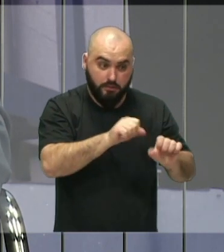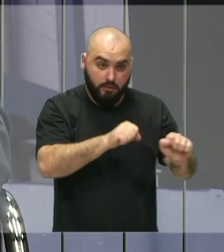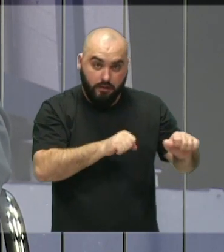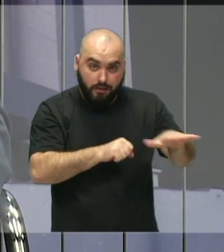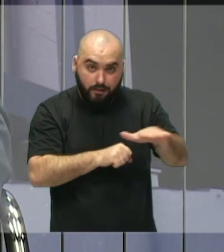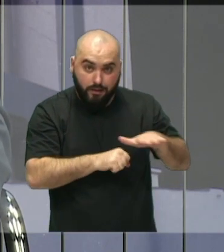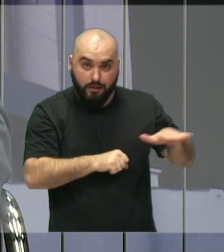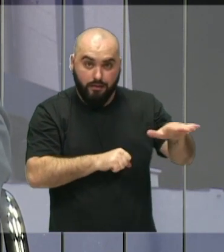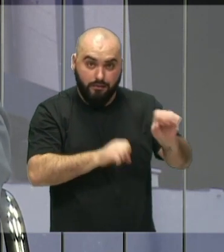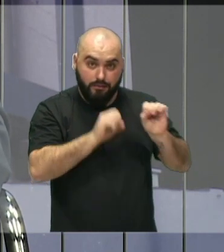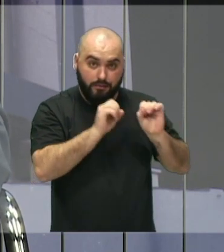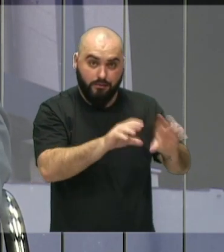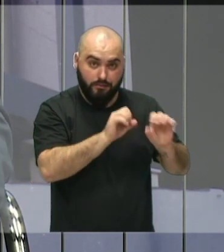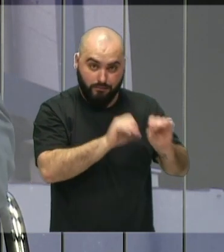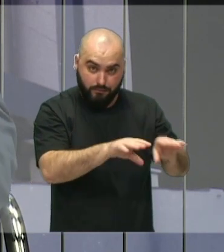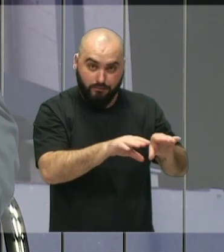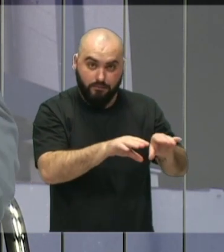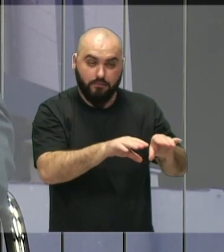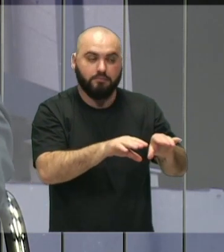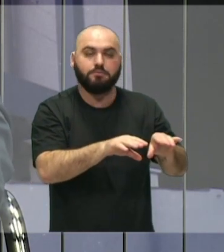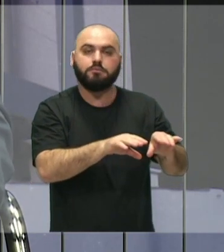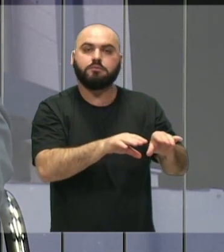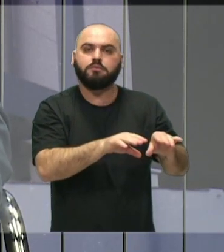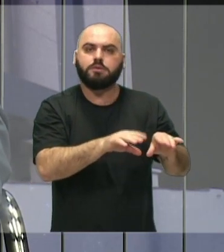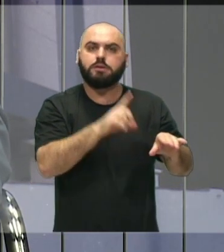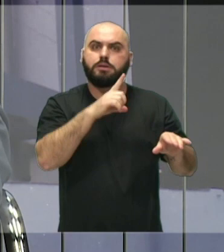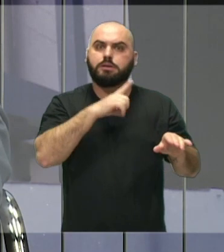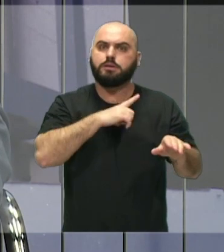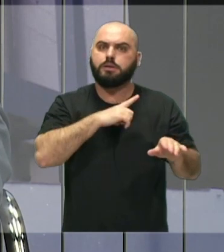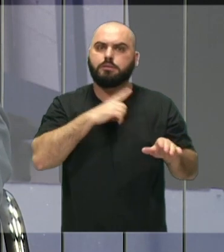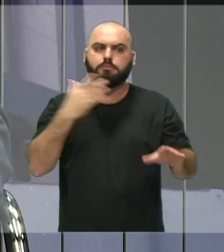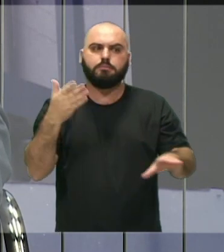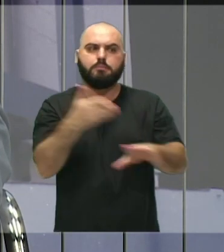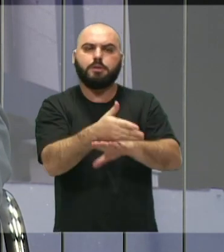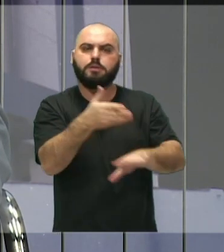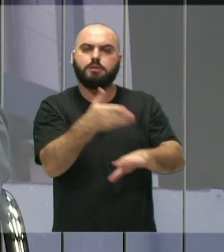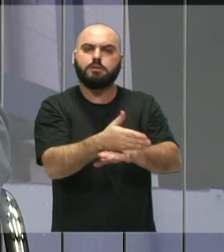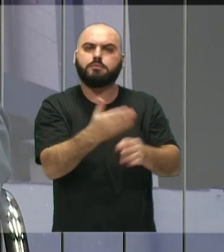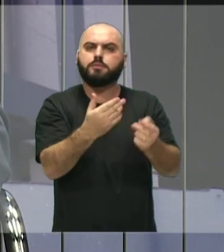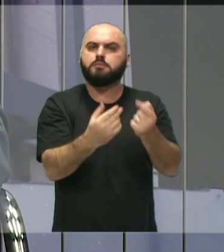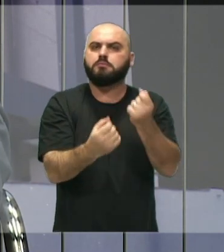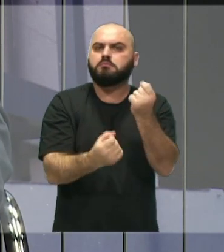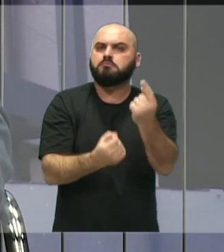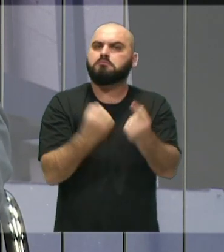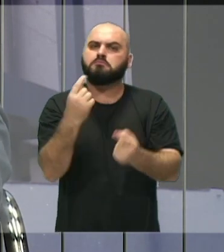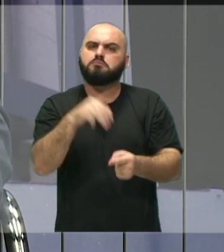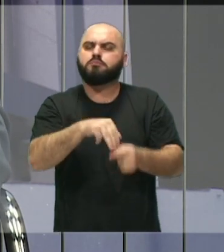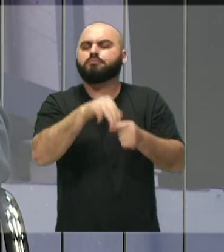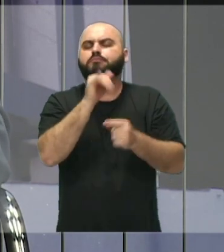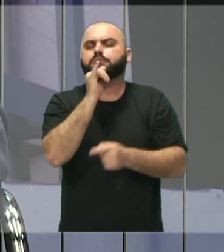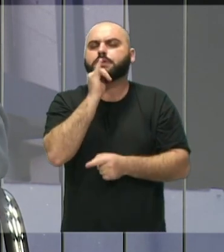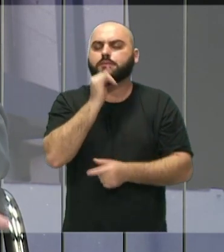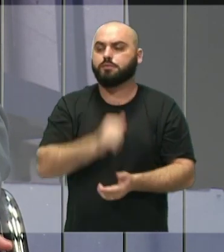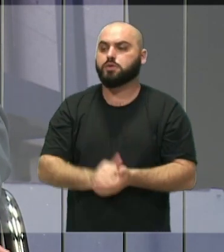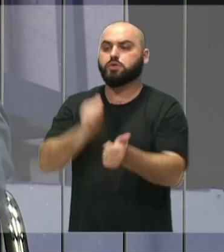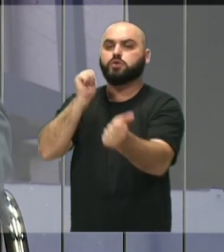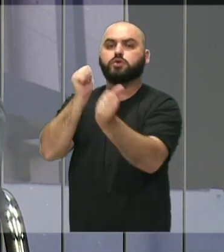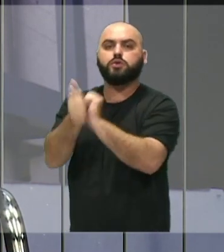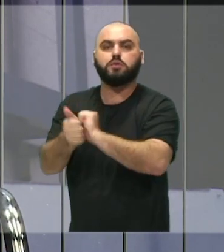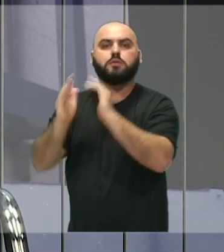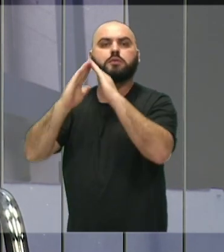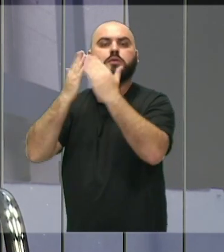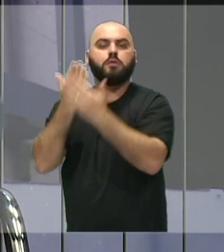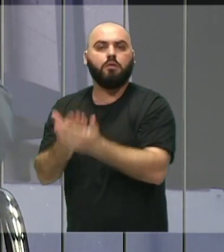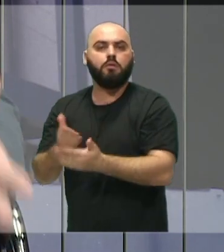área da educação física, quando a gente participa de um processo dentro do município, vou dar um exemplo, jogos escolares Itajaí que a